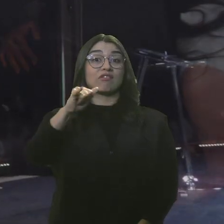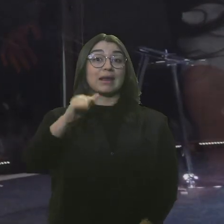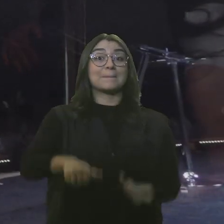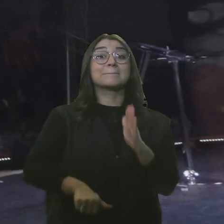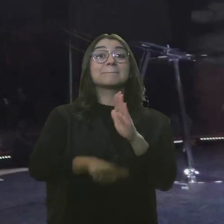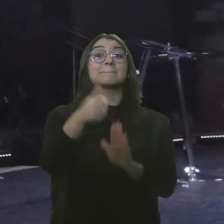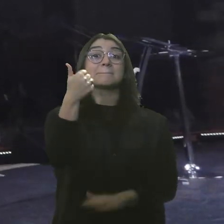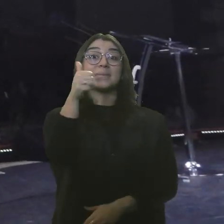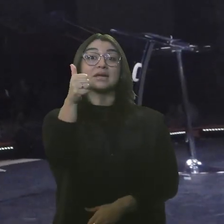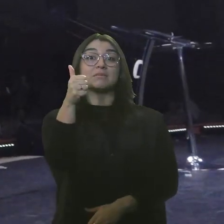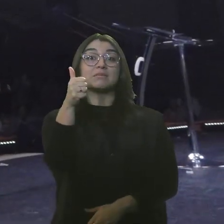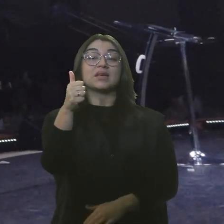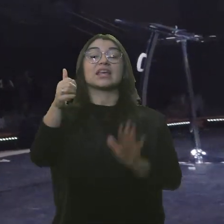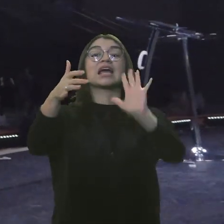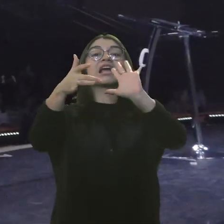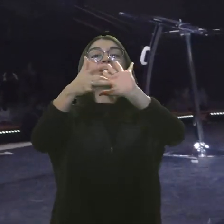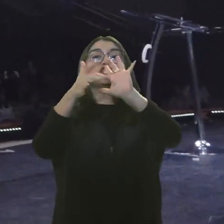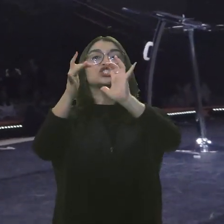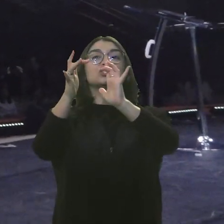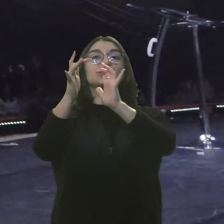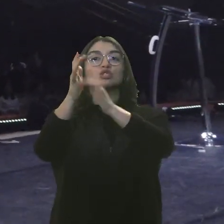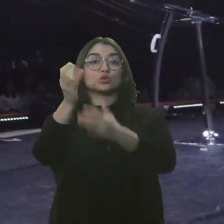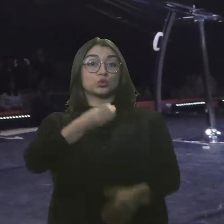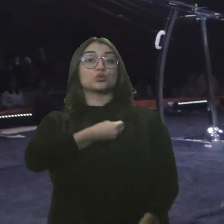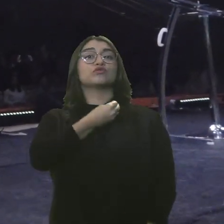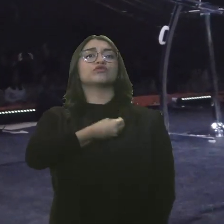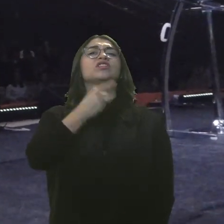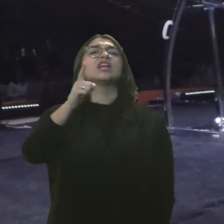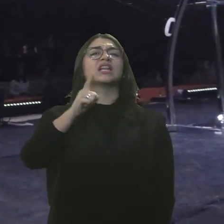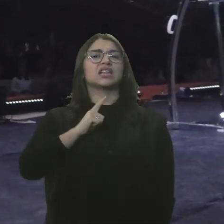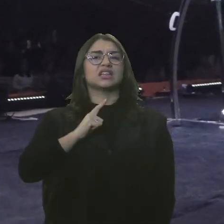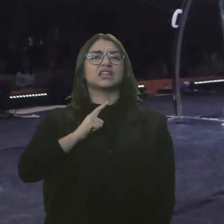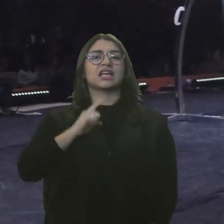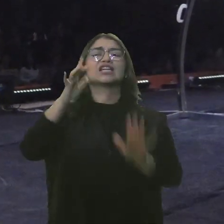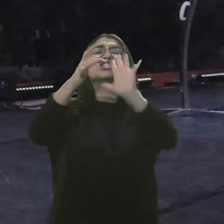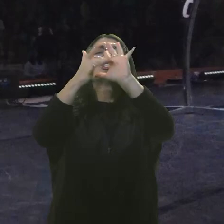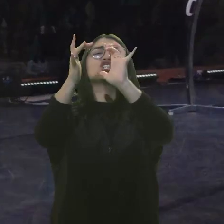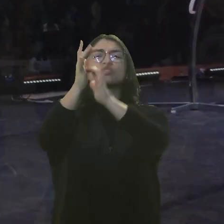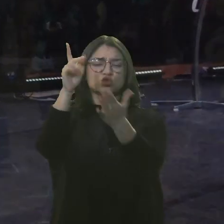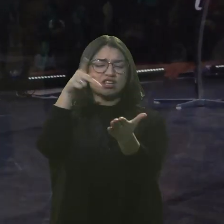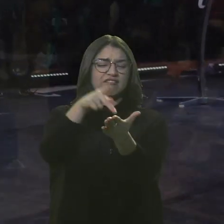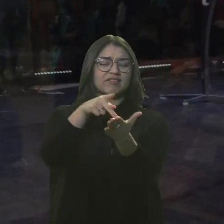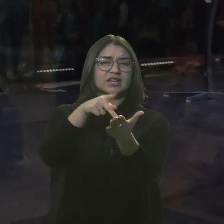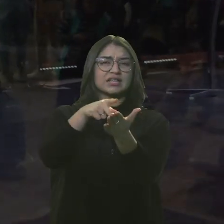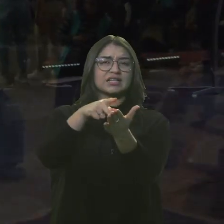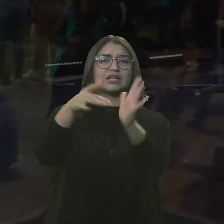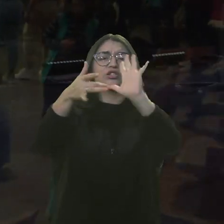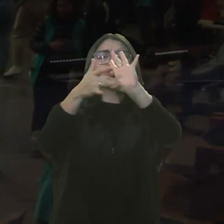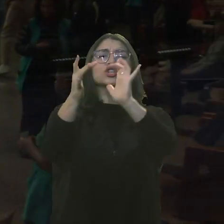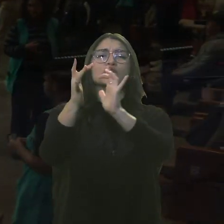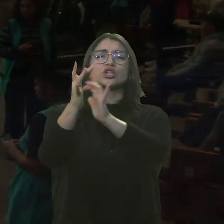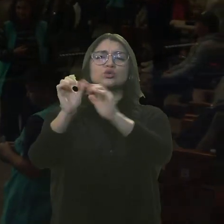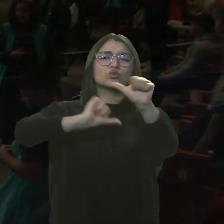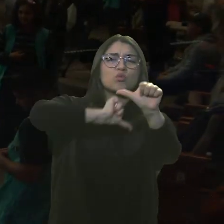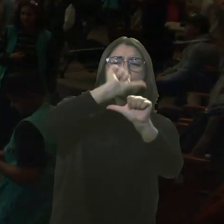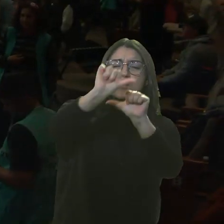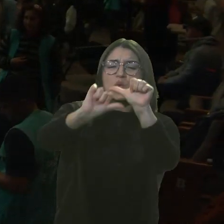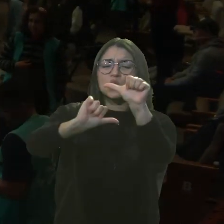existe. Ele é real, Ele é de verdade. Ele mudou a minha vida e a vida de tantos outros.